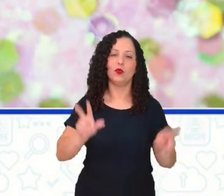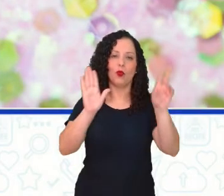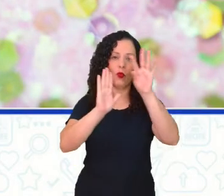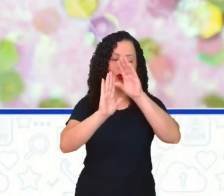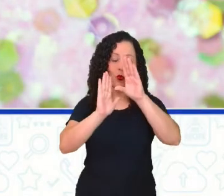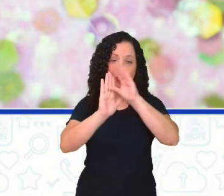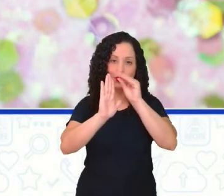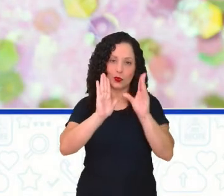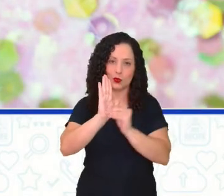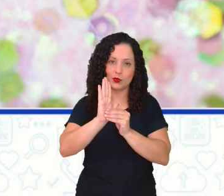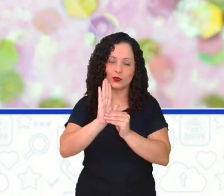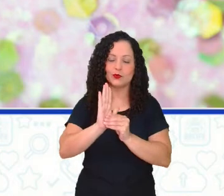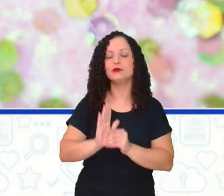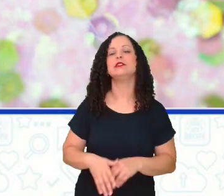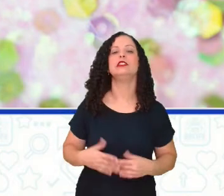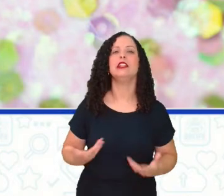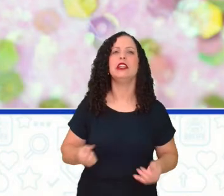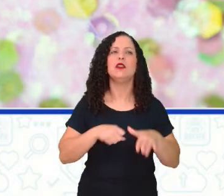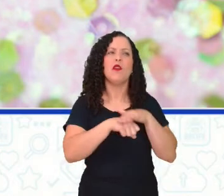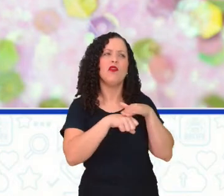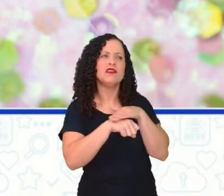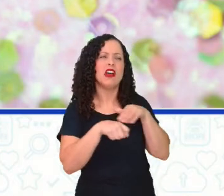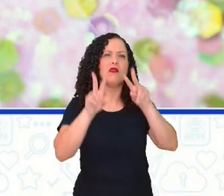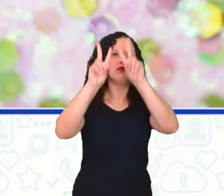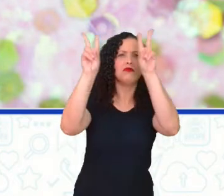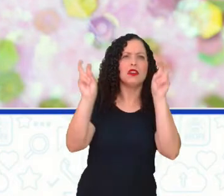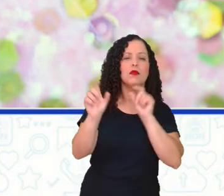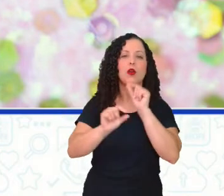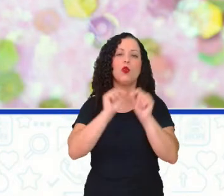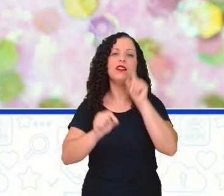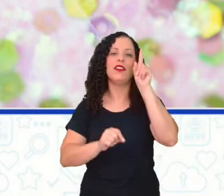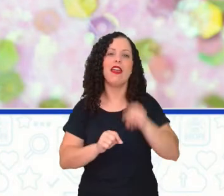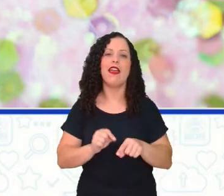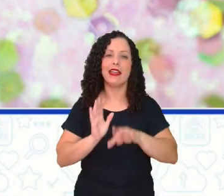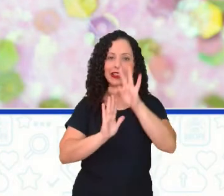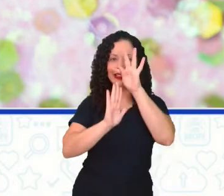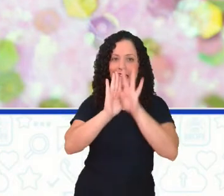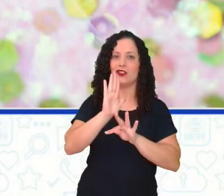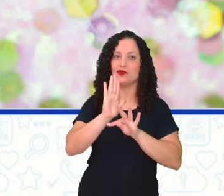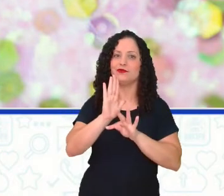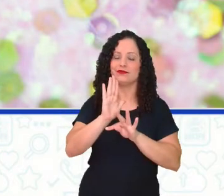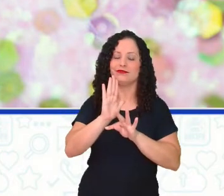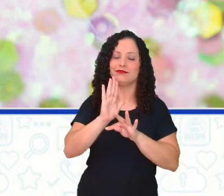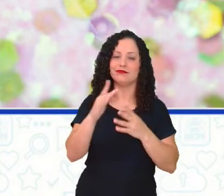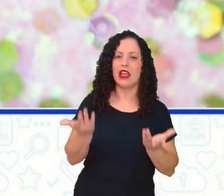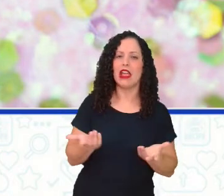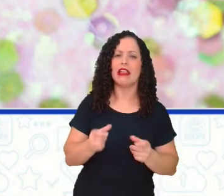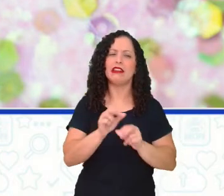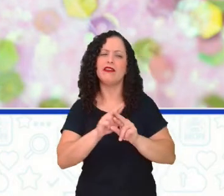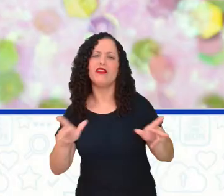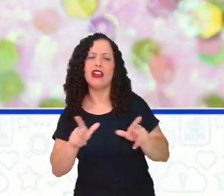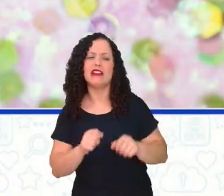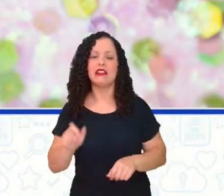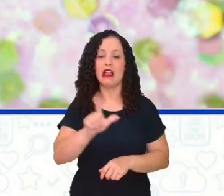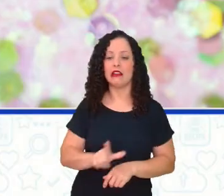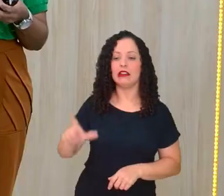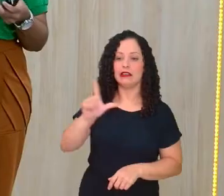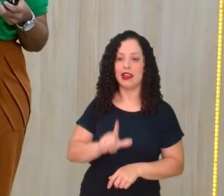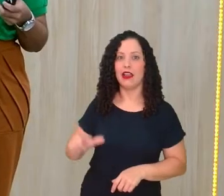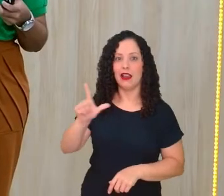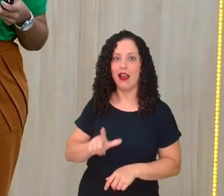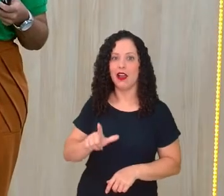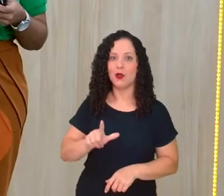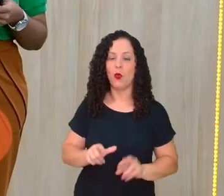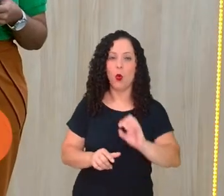outra, a gente conversa sobre o que é um texto literário e sobre o que é um texto não literário. A diferença vocês já devem até suspeitar,